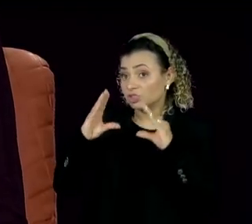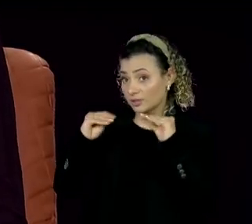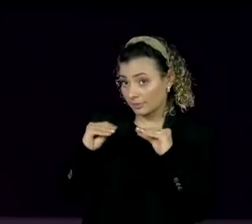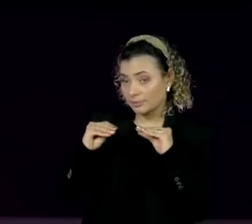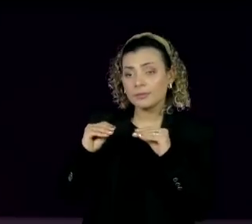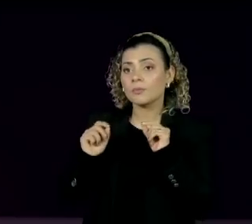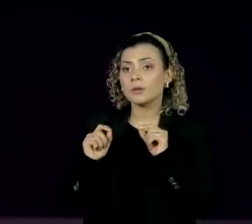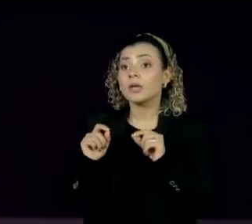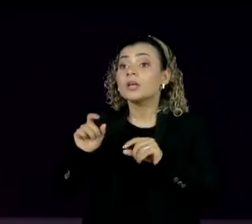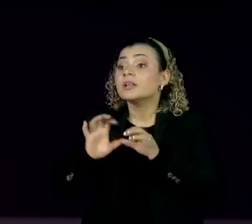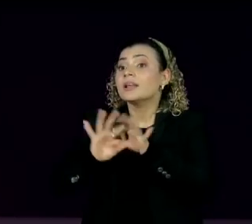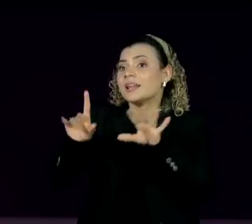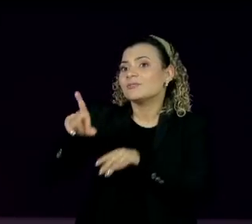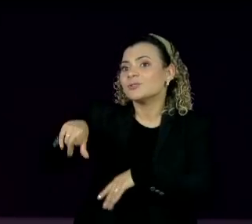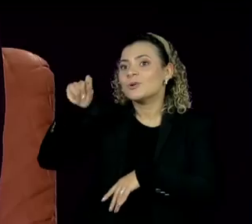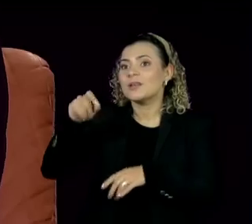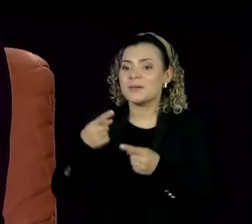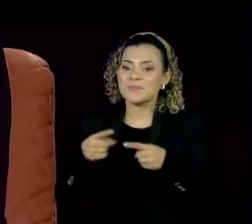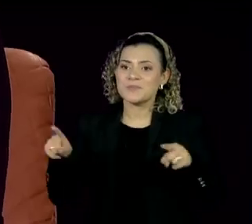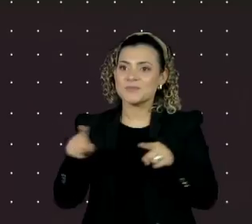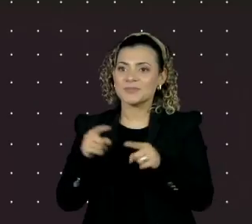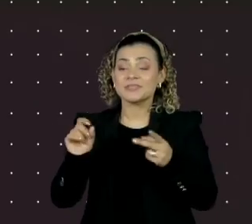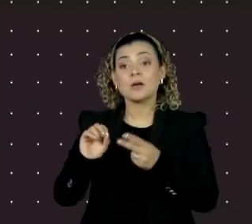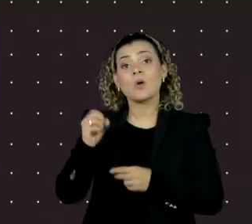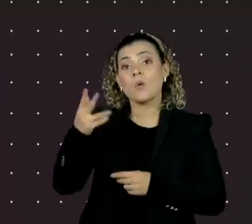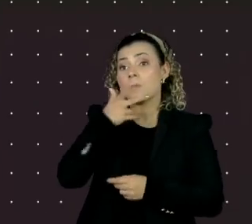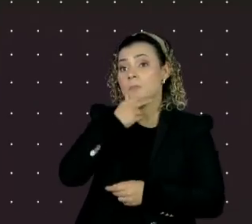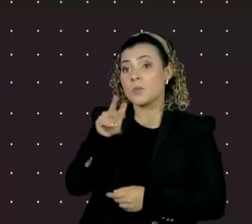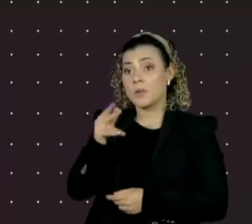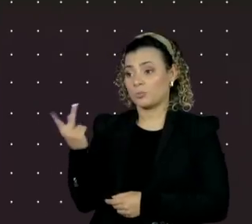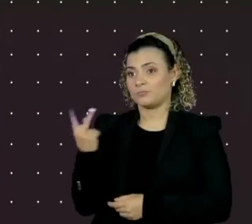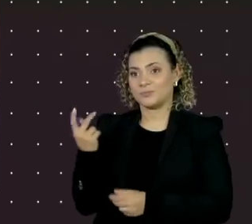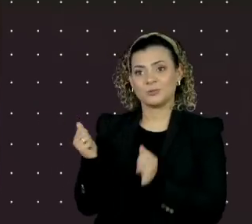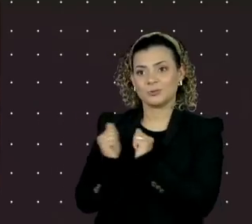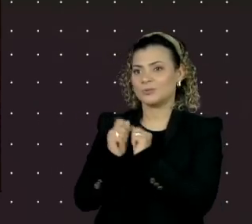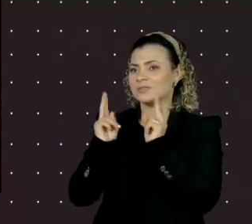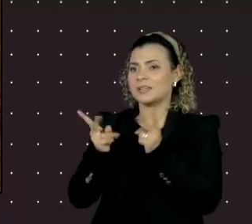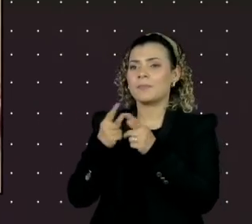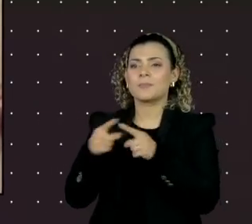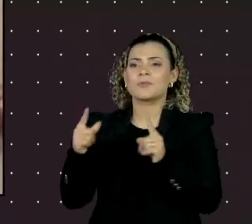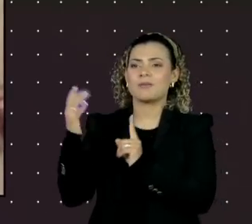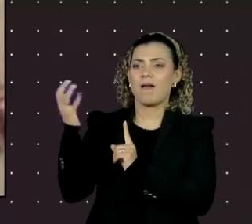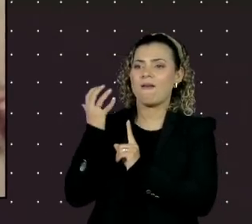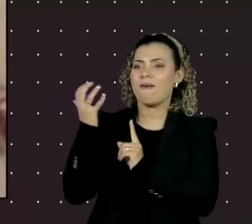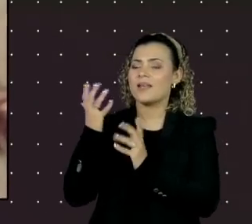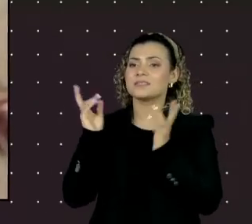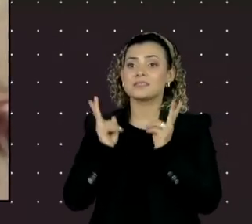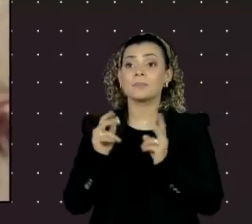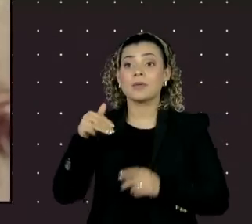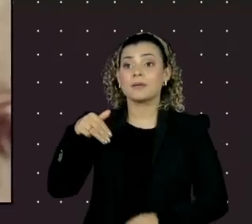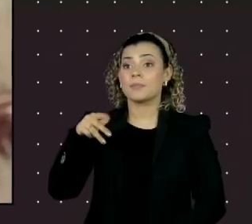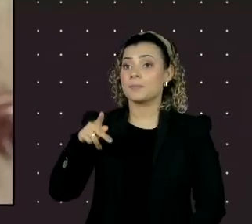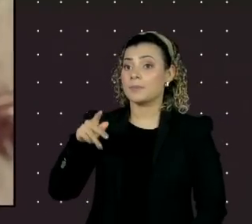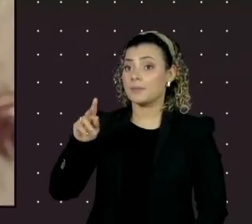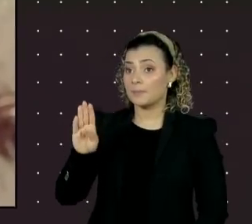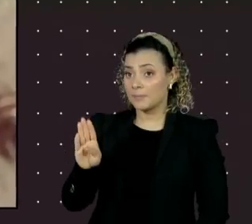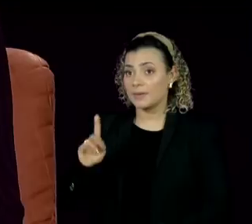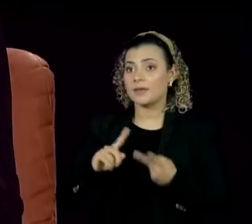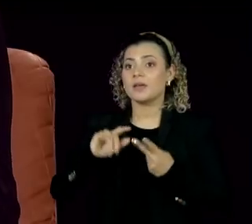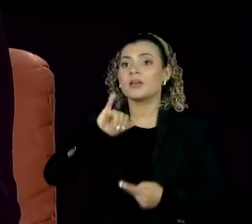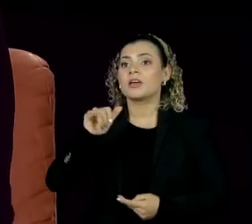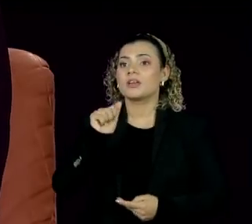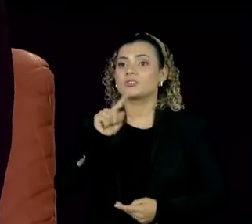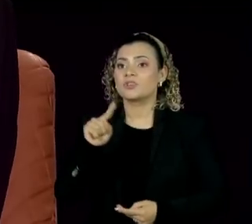música para botar depois do jantar. O repertório, eu e meu irmão fomos criados com um repertório muito amplo, MPB,